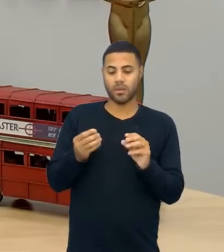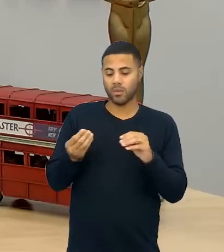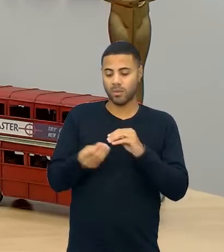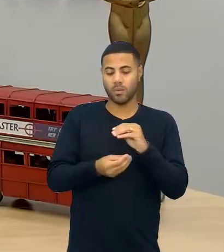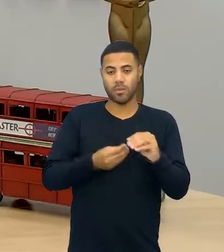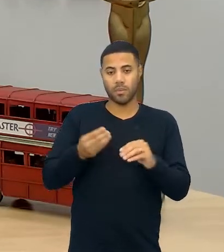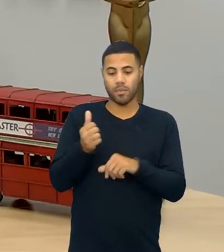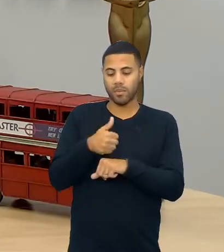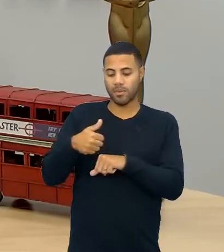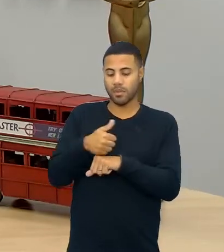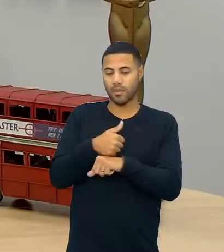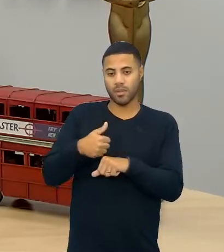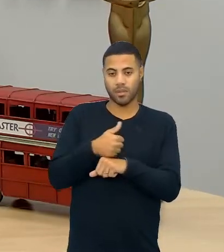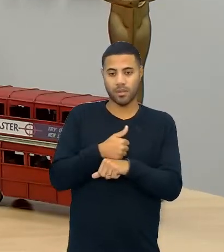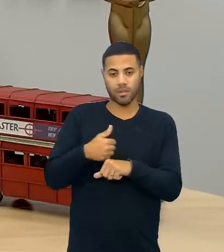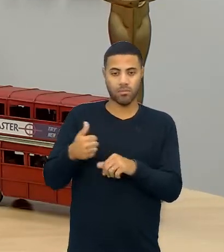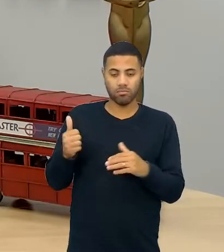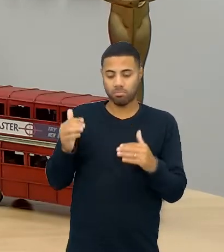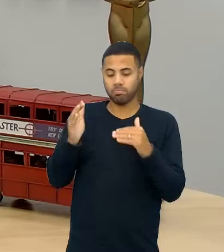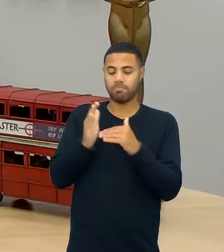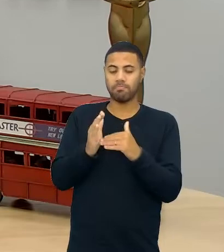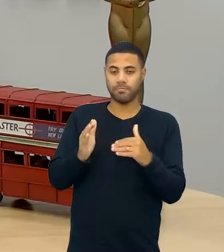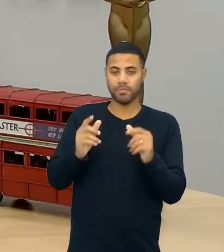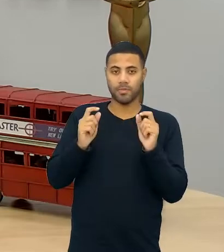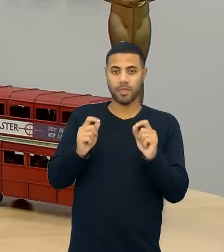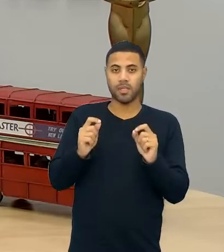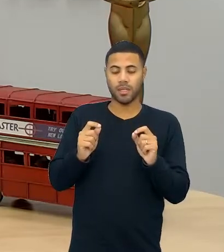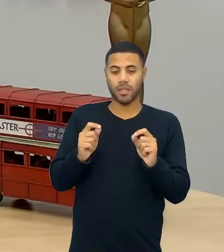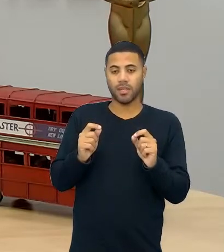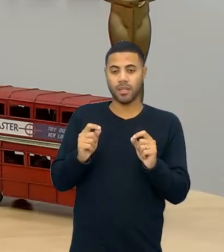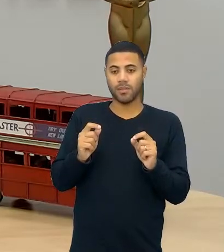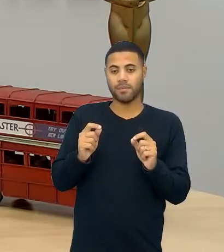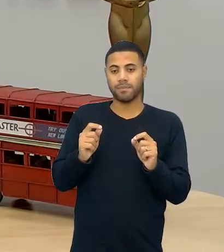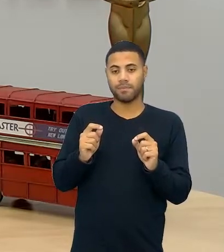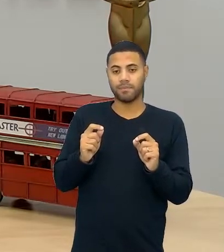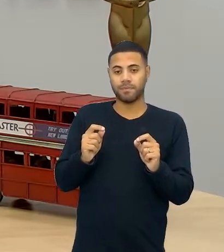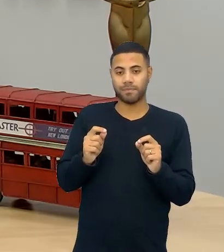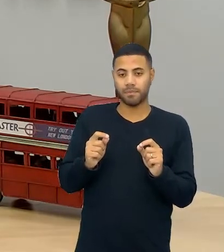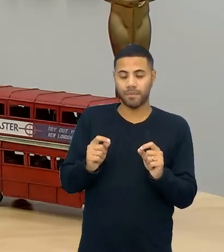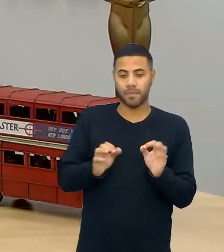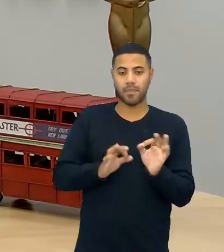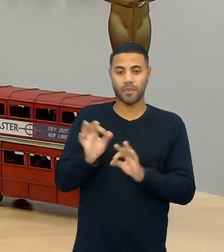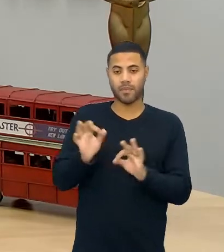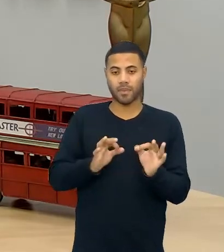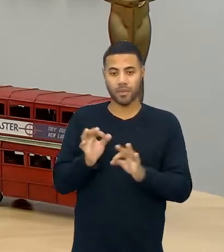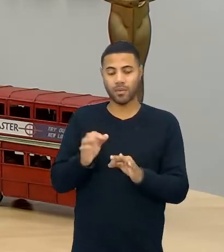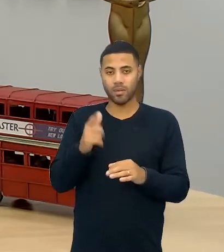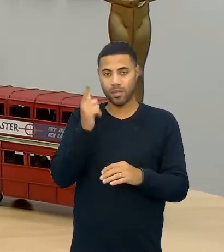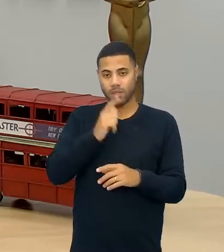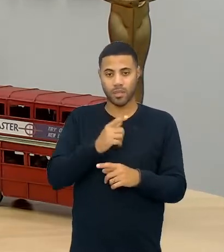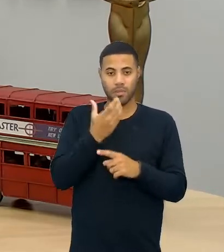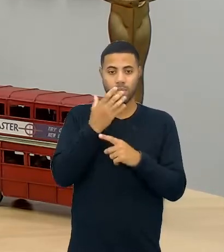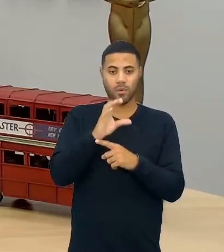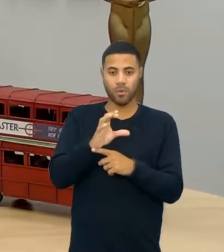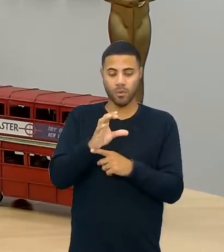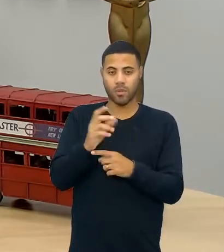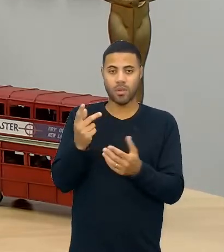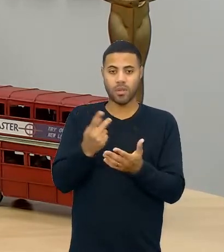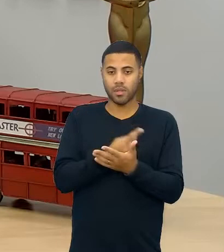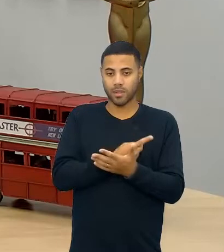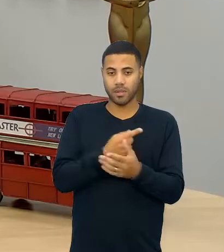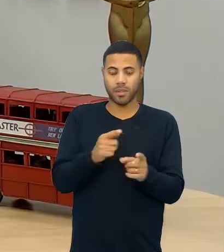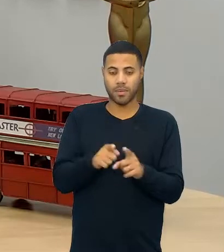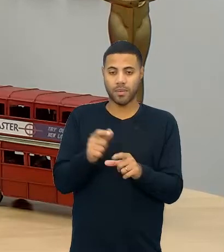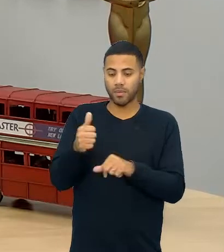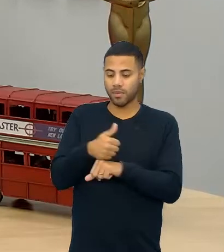dos profissionais até pensarem que para aquele programa ir ao ar, para que aquilo aconteça,